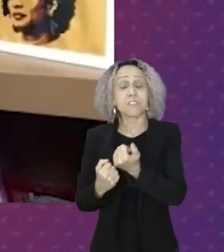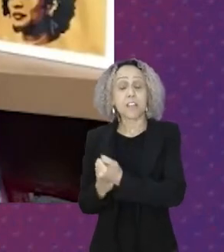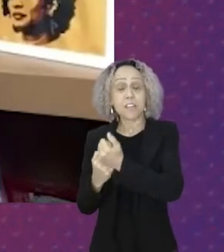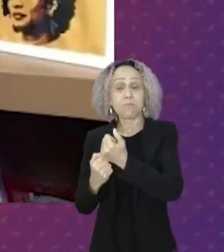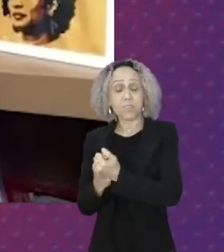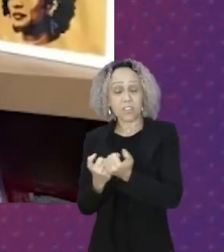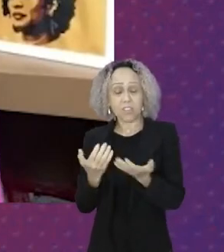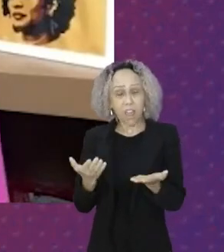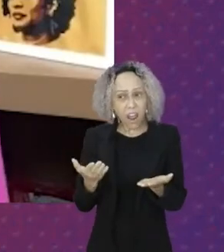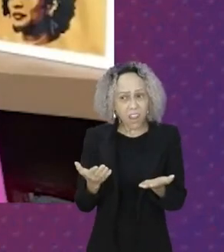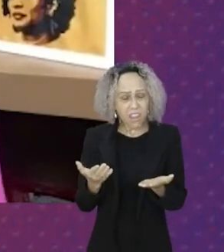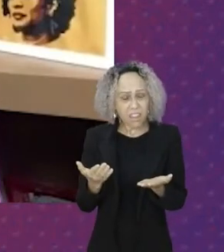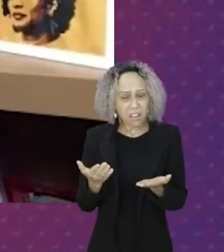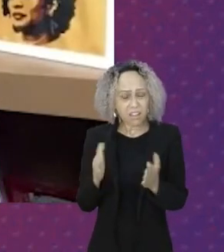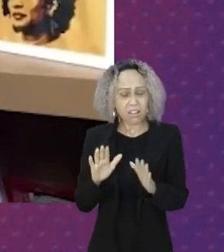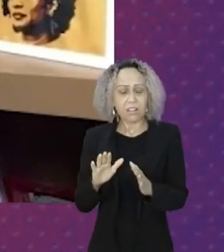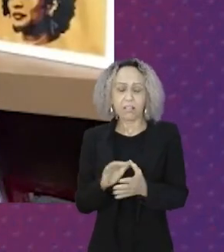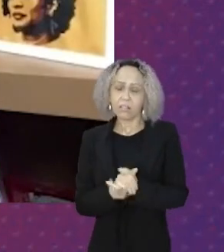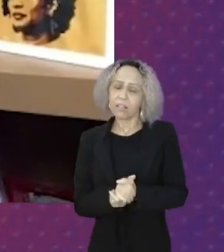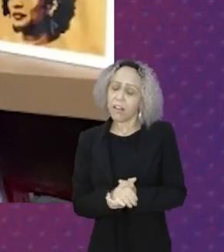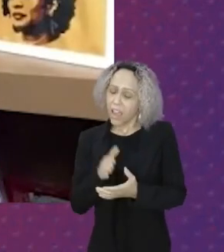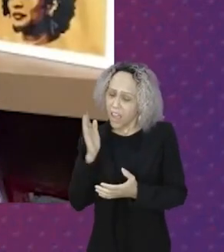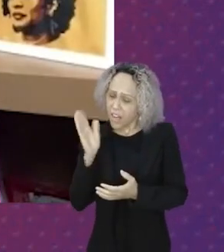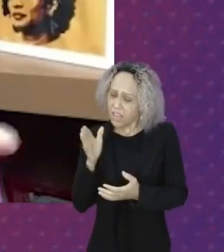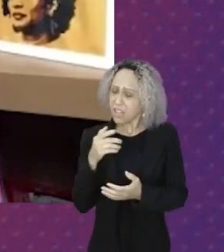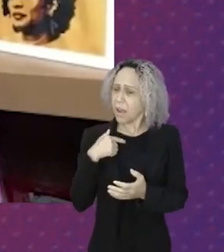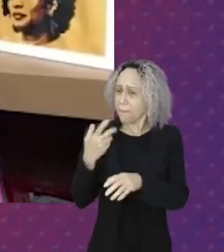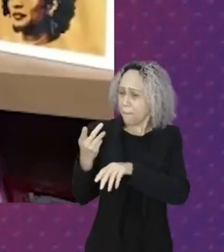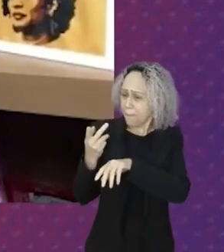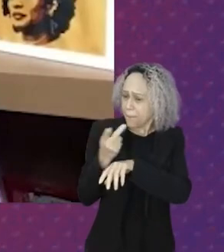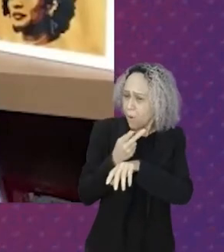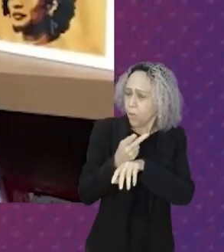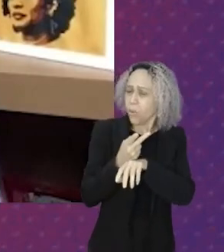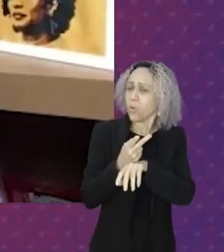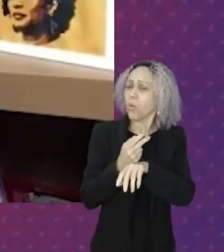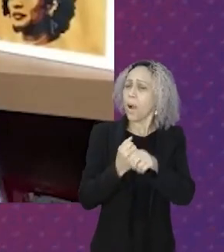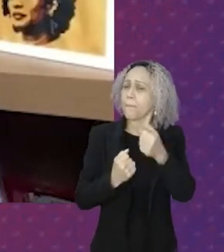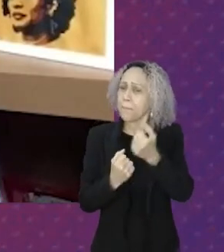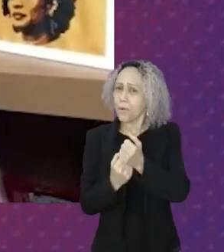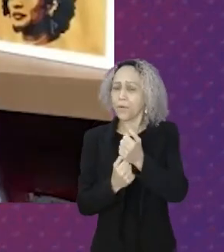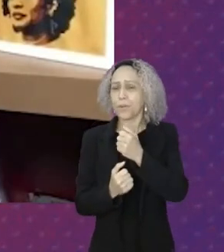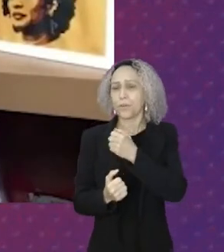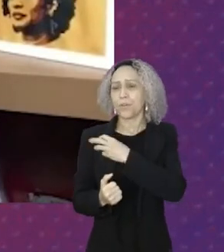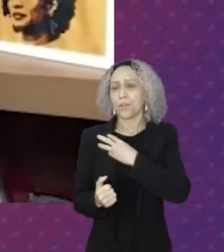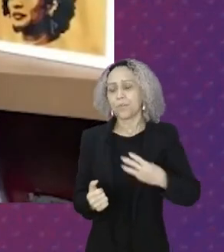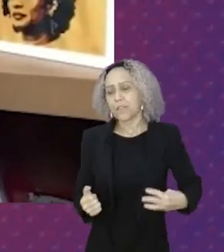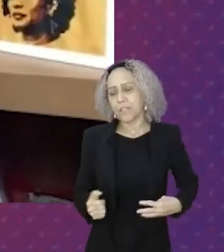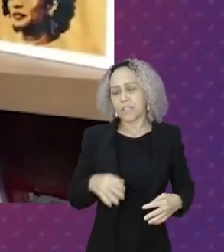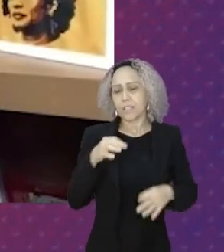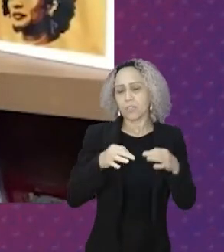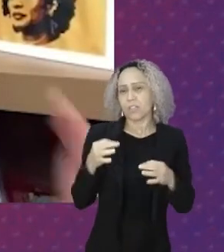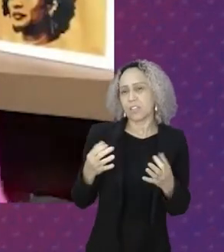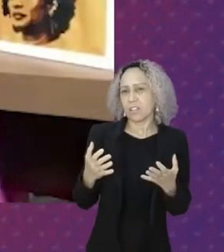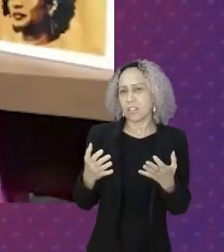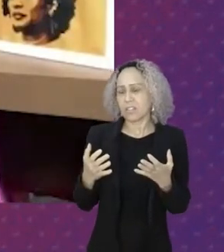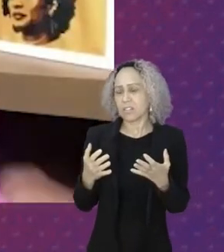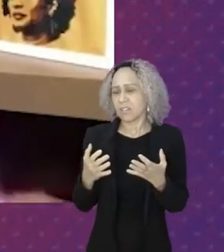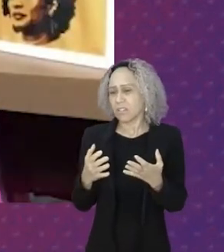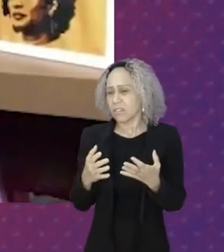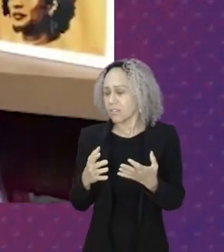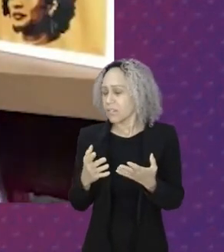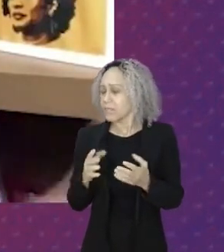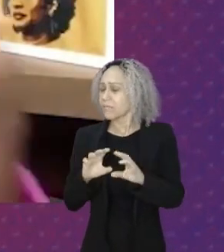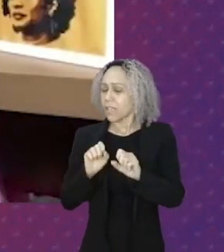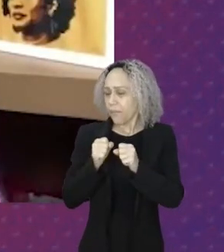governo federal, o reforço que ela tivesse buscado, fossem insuficientes porque havia sido uma decisão errada. Era assim que ela